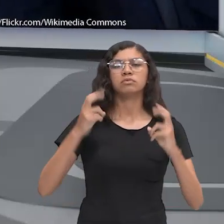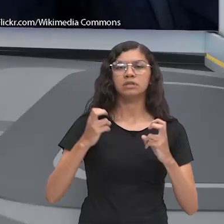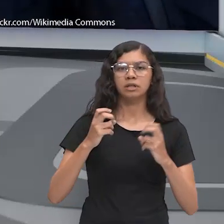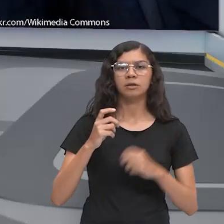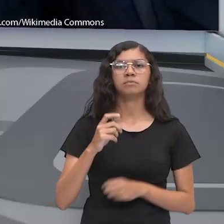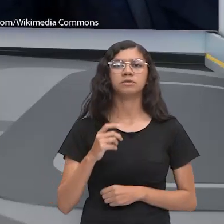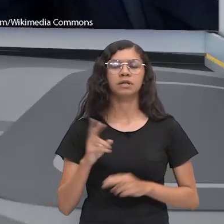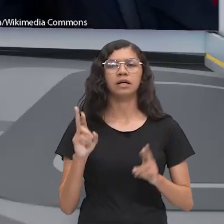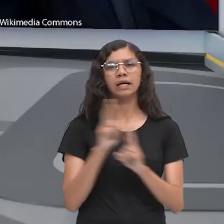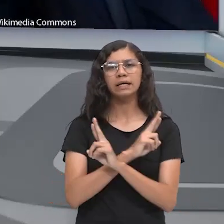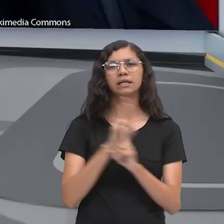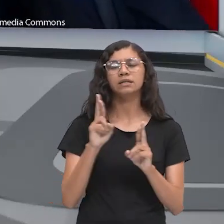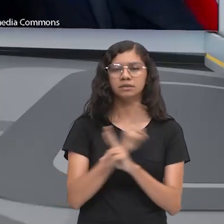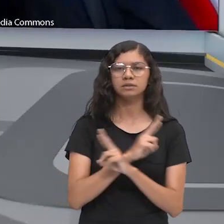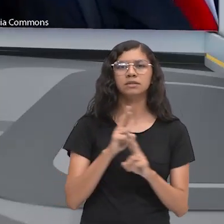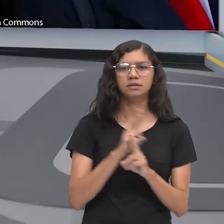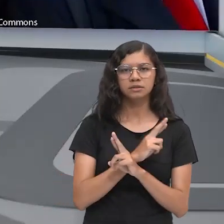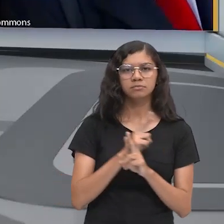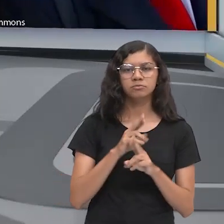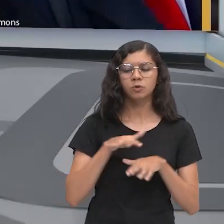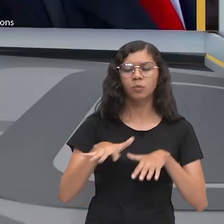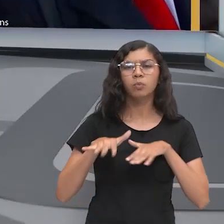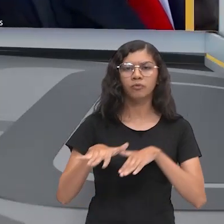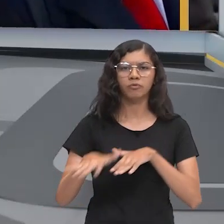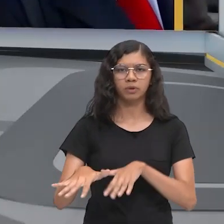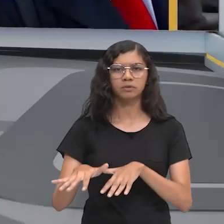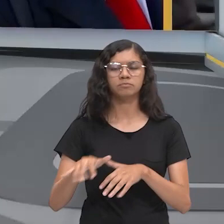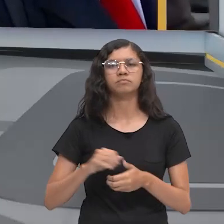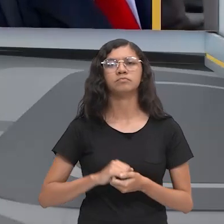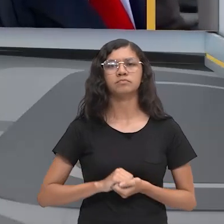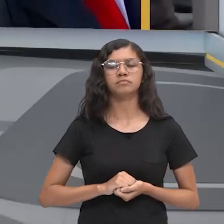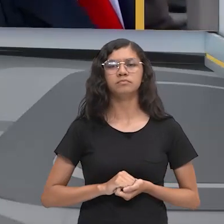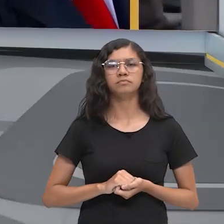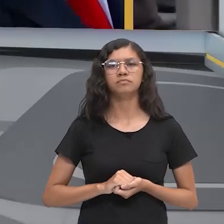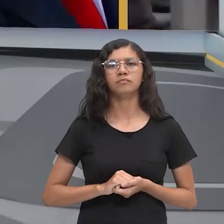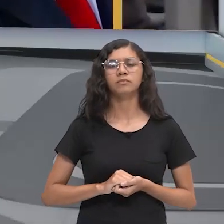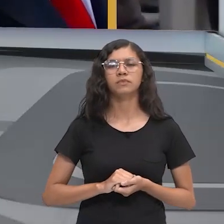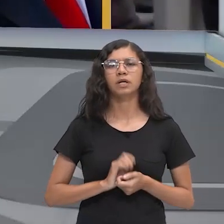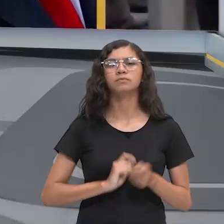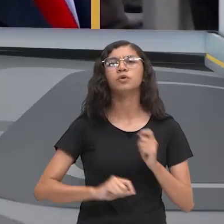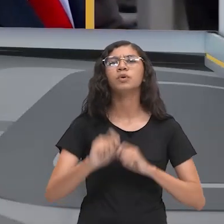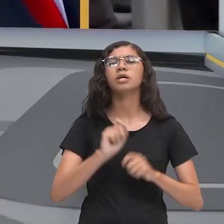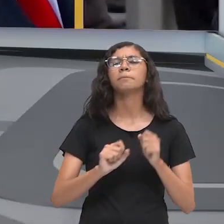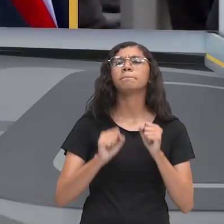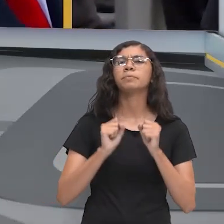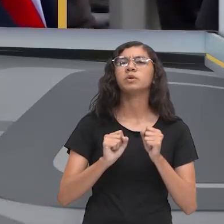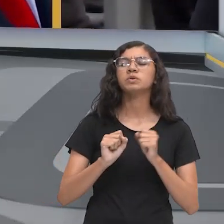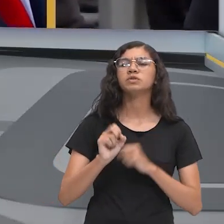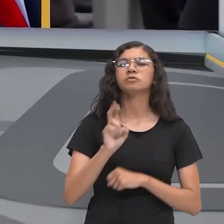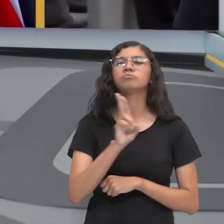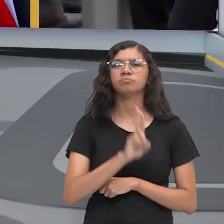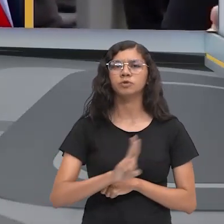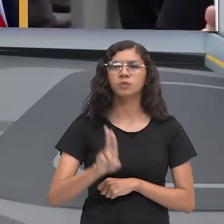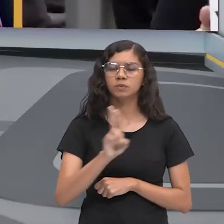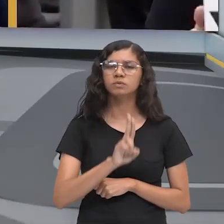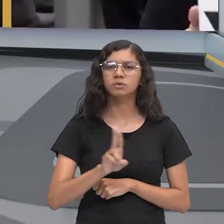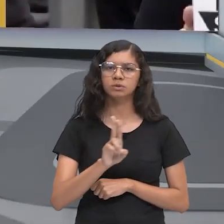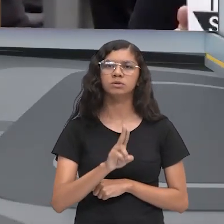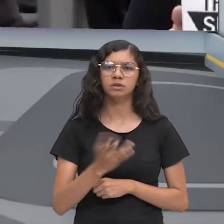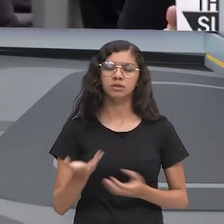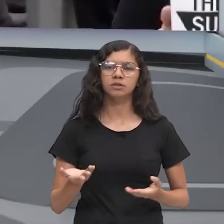temáticas relacionadas a movimentos, tá bom? O que a gente pode utilizar, né,